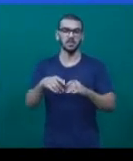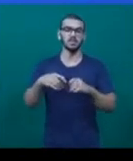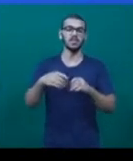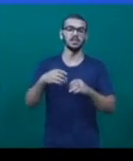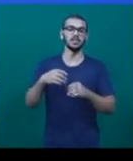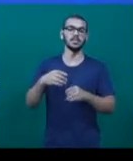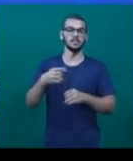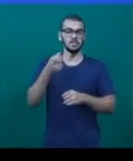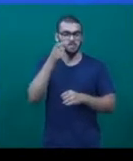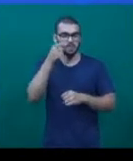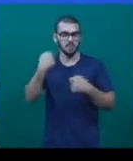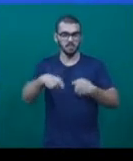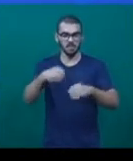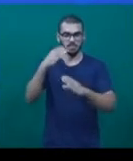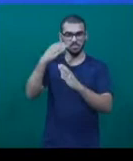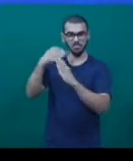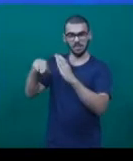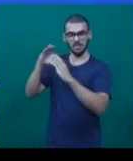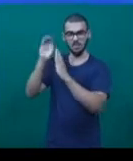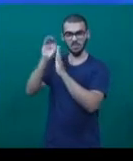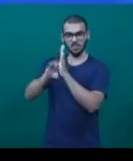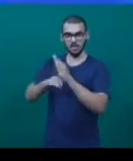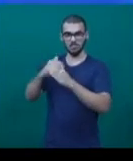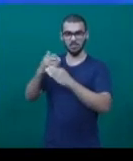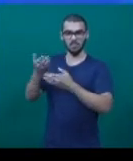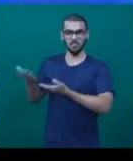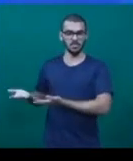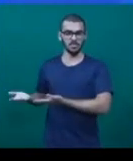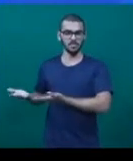interessados devem enviar o currículo para